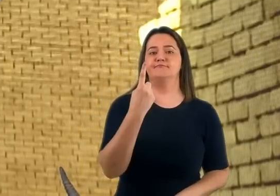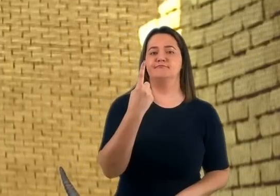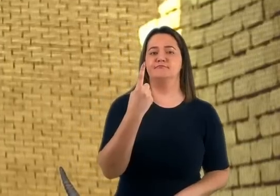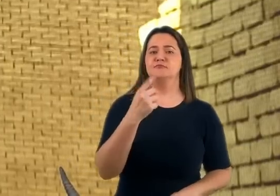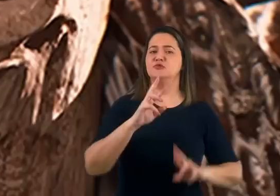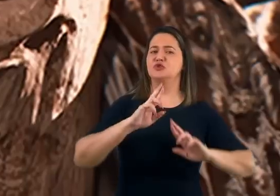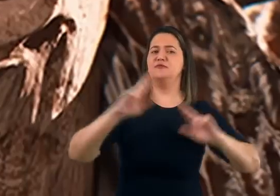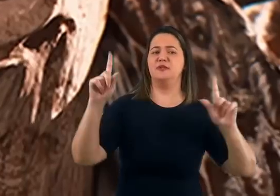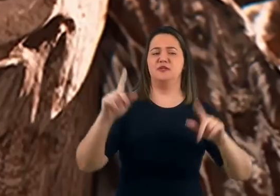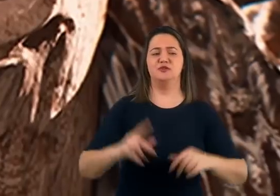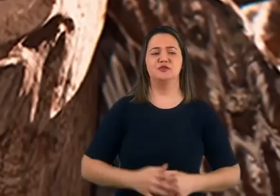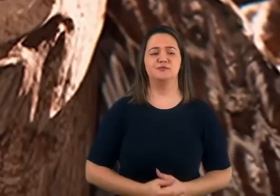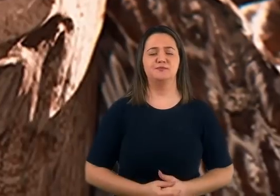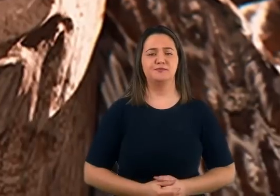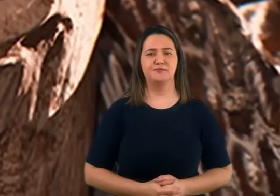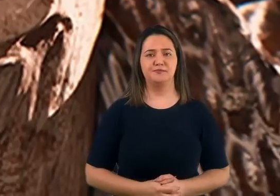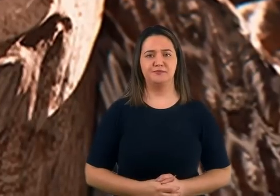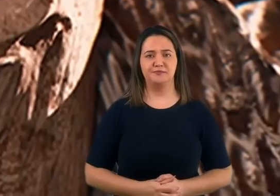símbolo que rouba a cena.